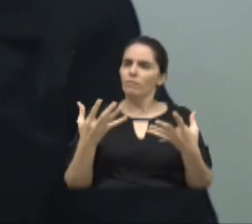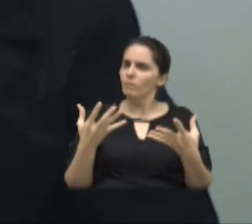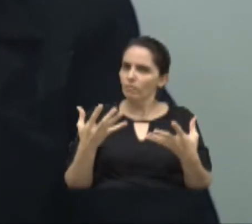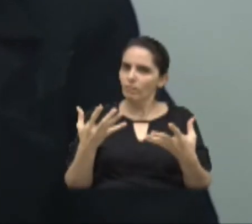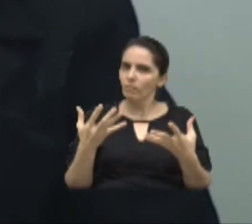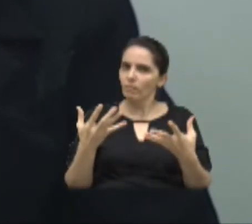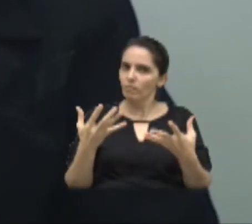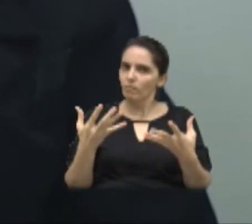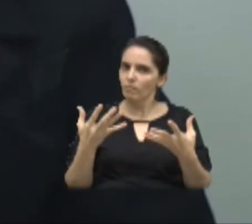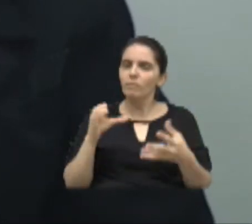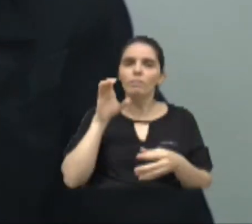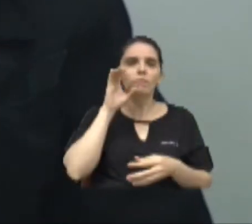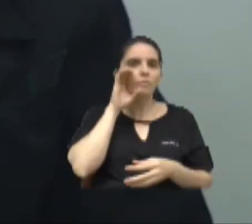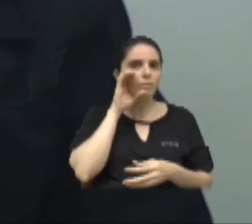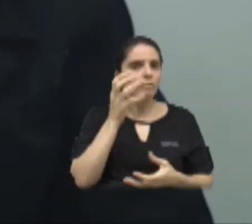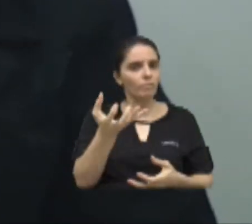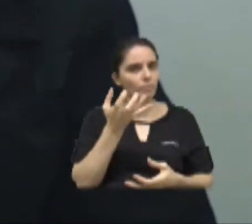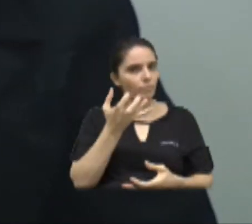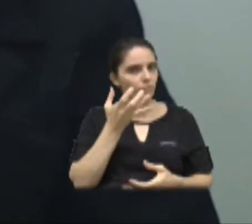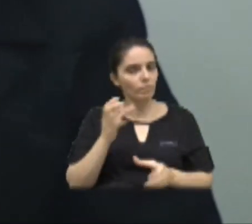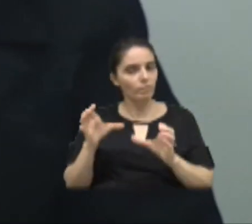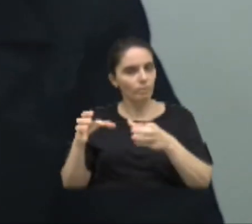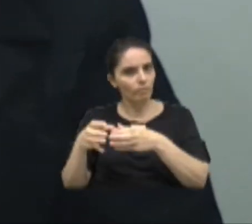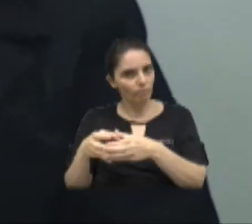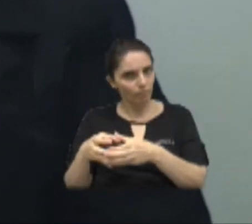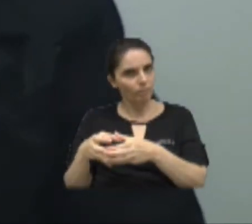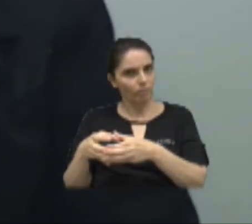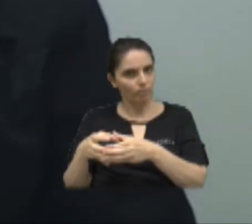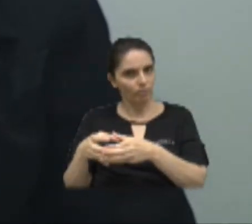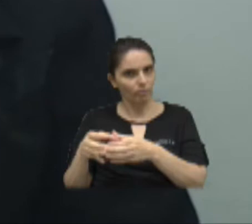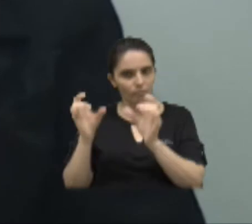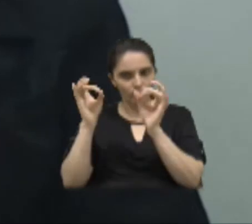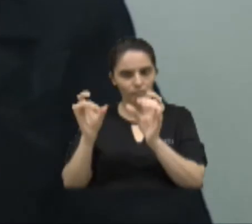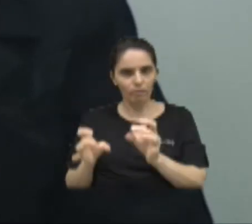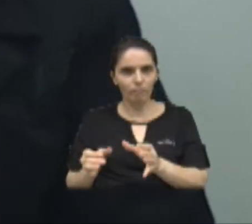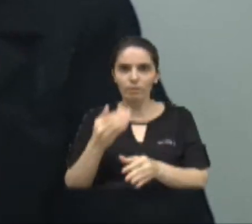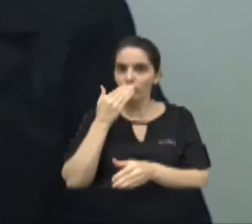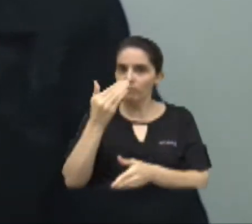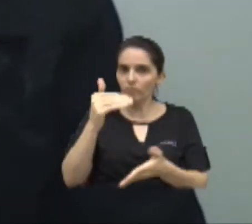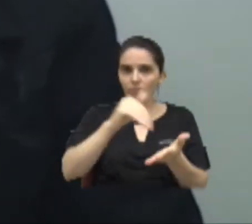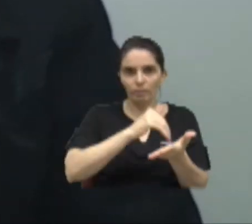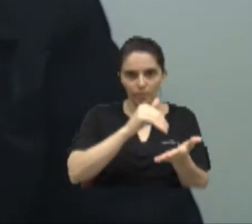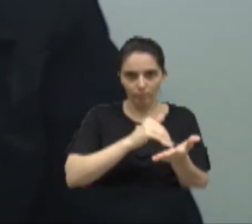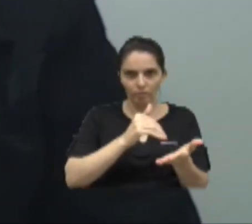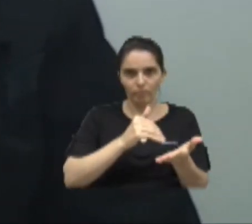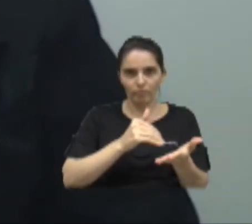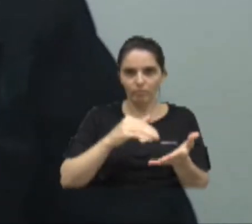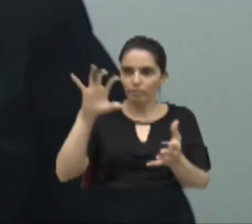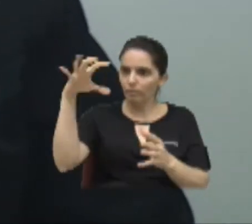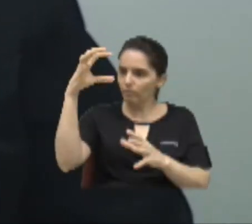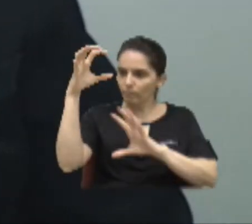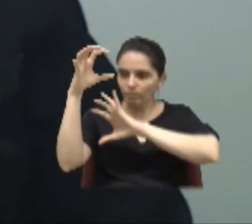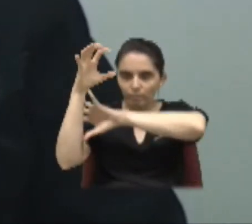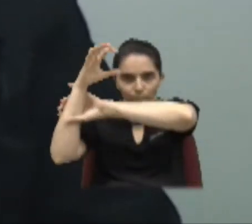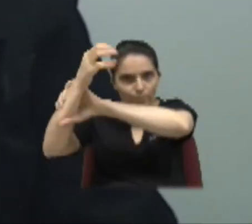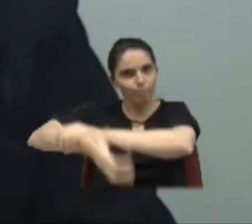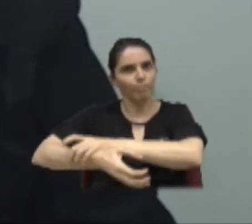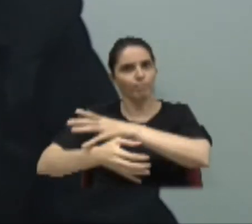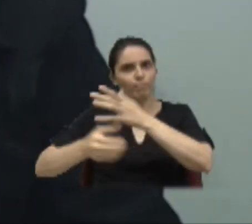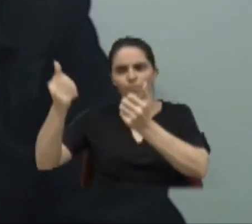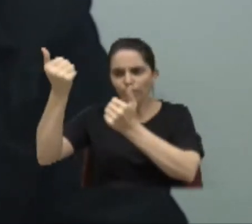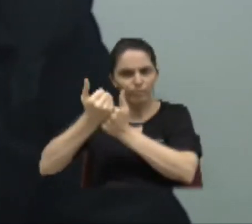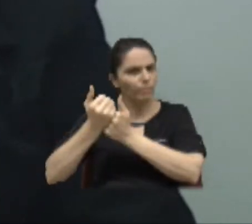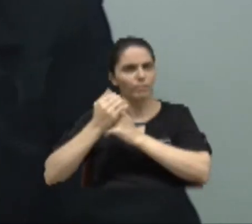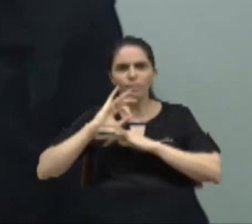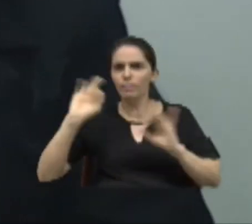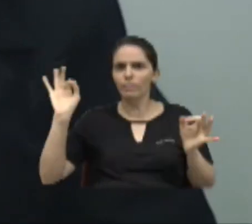Então, realmente, eu espero que a comissão leve a sério esse assunto e já peço para o secretário, arranca o radar de lá, põe um